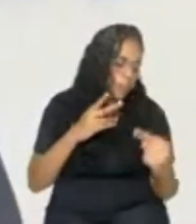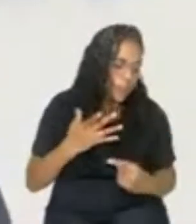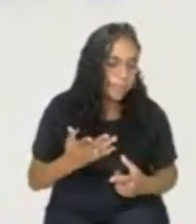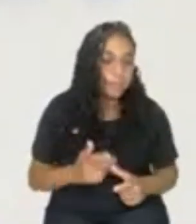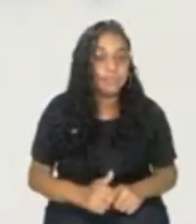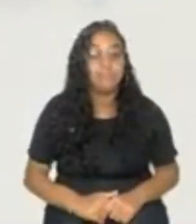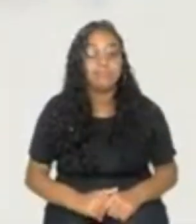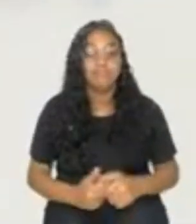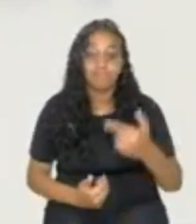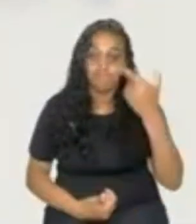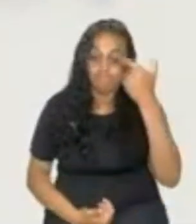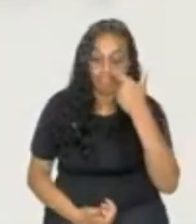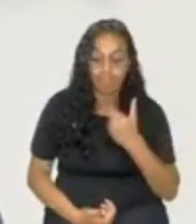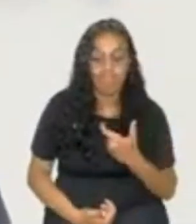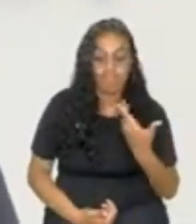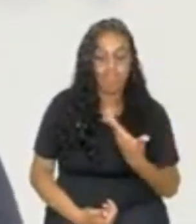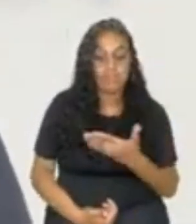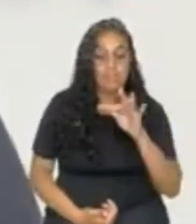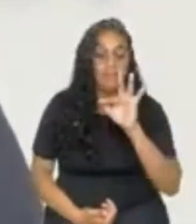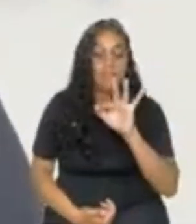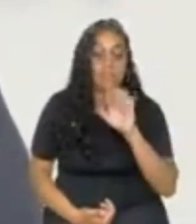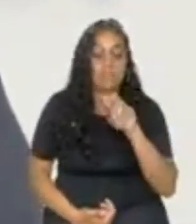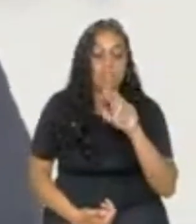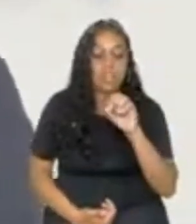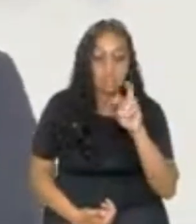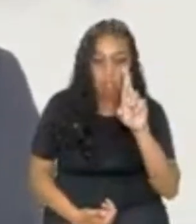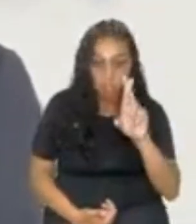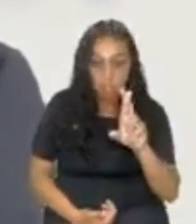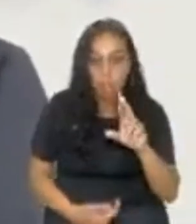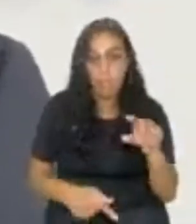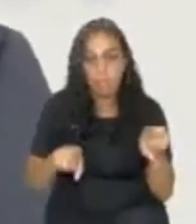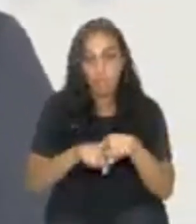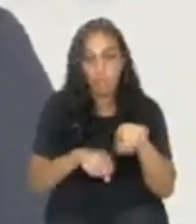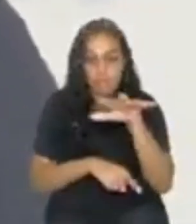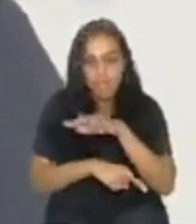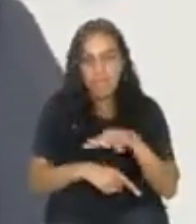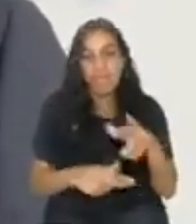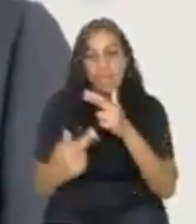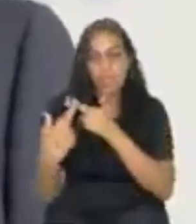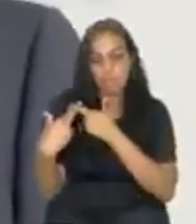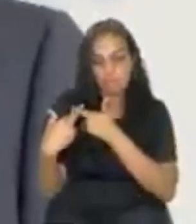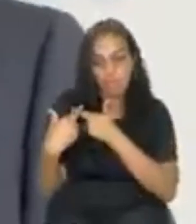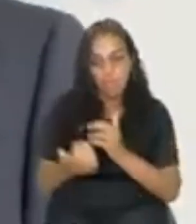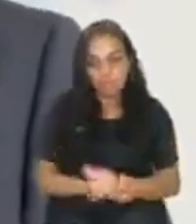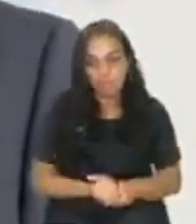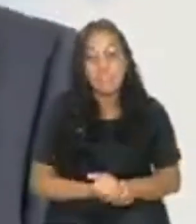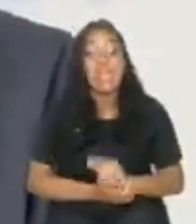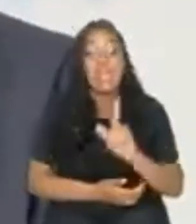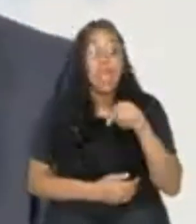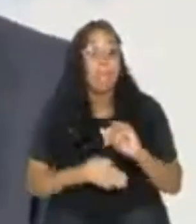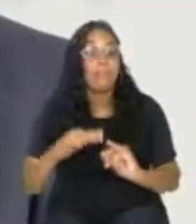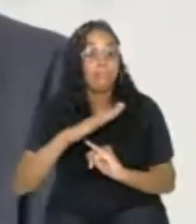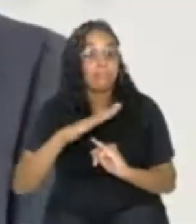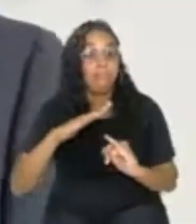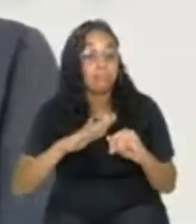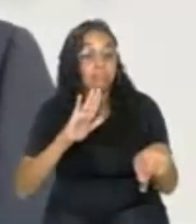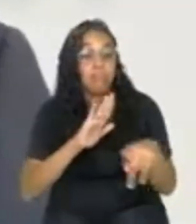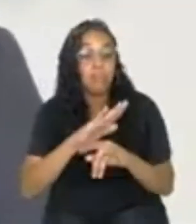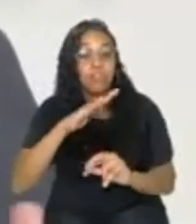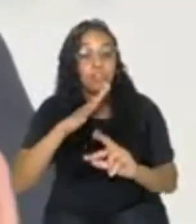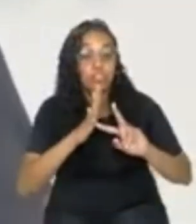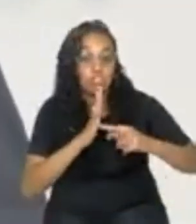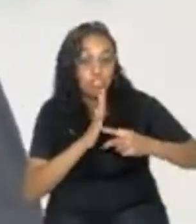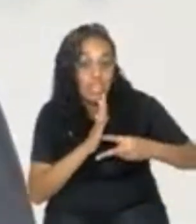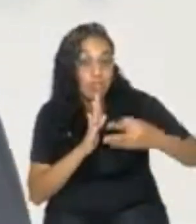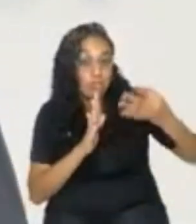Eu sou o Armando Virgílio, presidente da FENACOR, a Federação Nacional dos Corretores de Seguros. É uma entidade sindical de